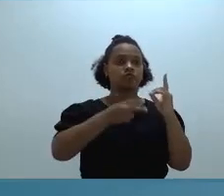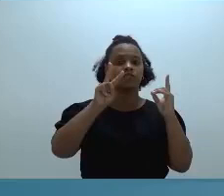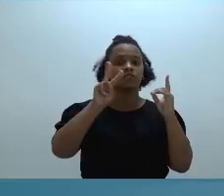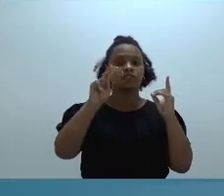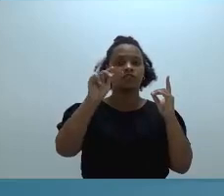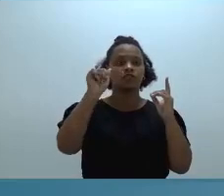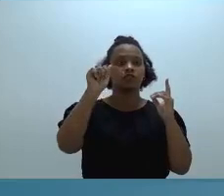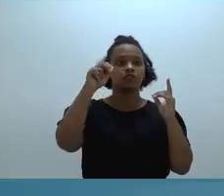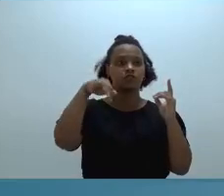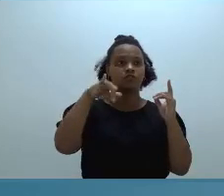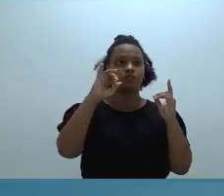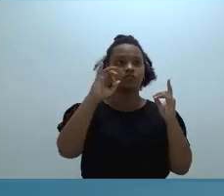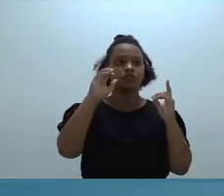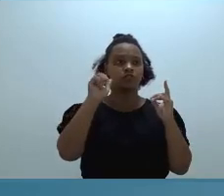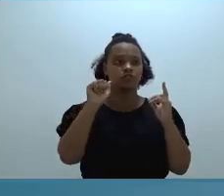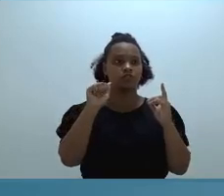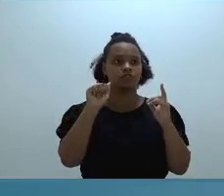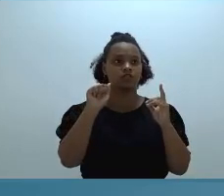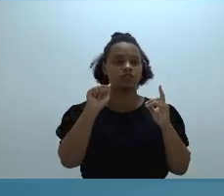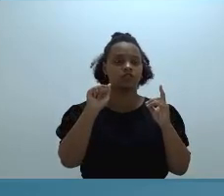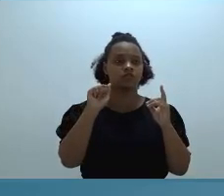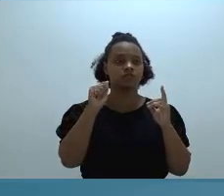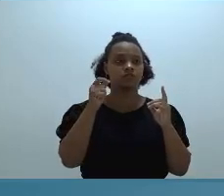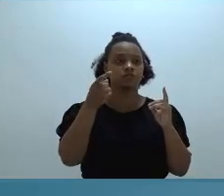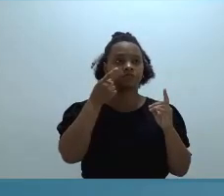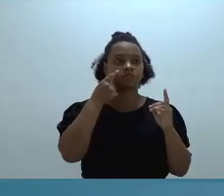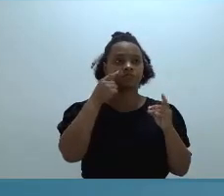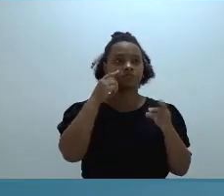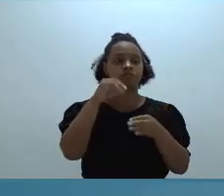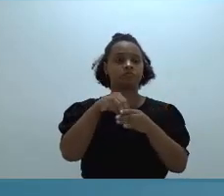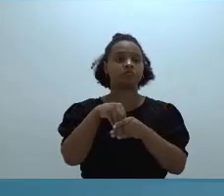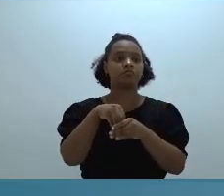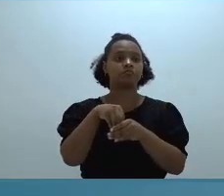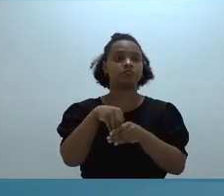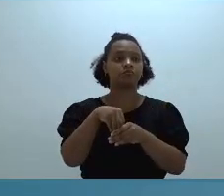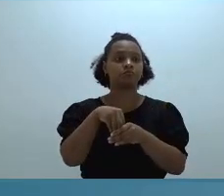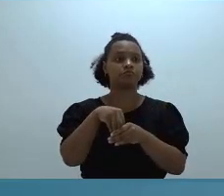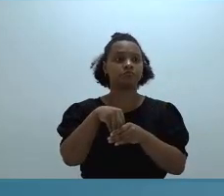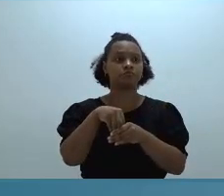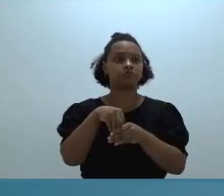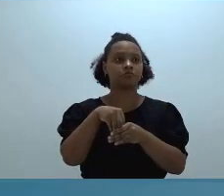Lúcia Silveira. Isso, exatamente. Desembargadora Vânia Silveira.